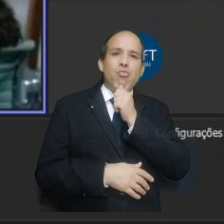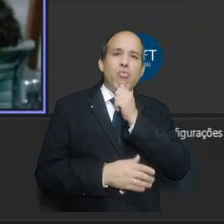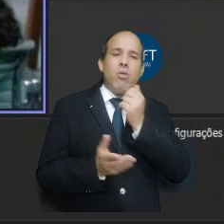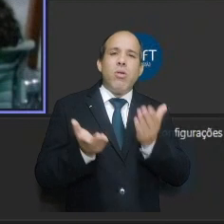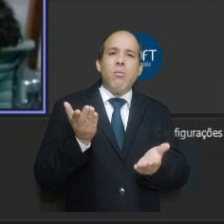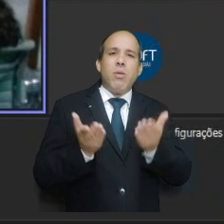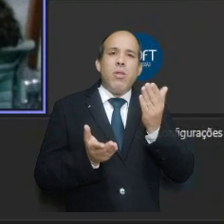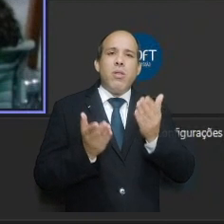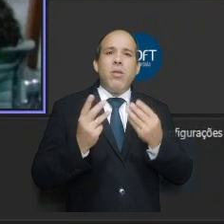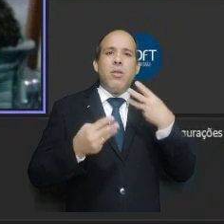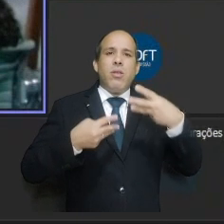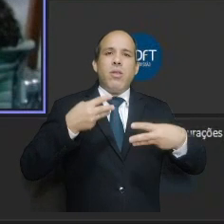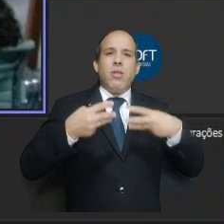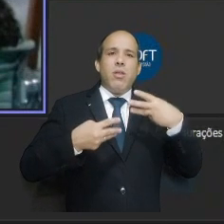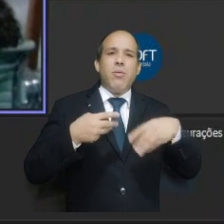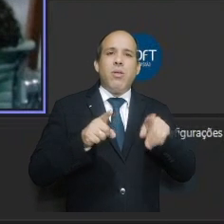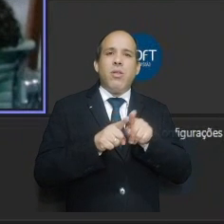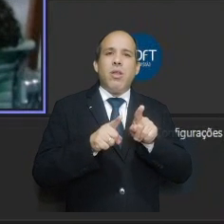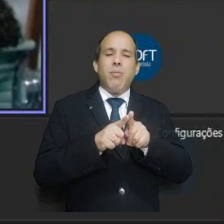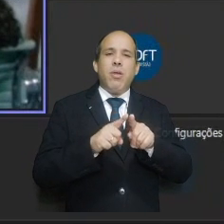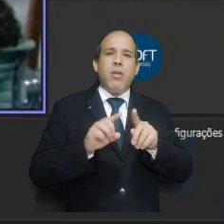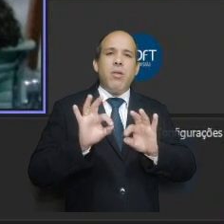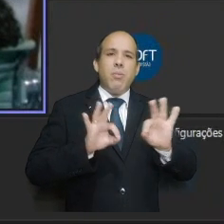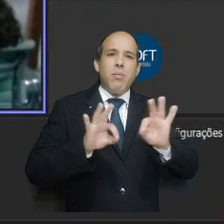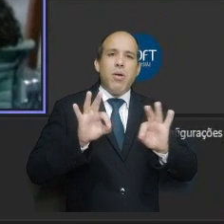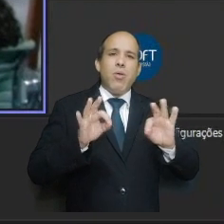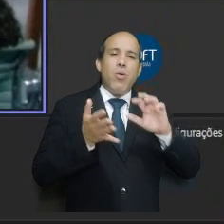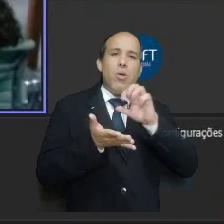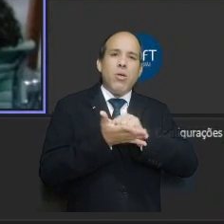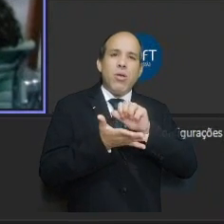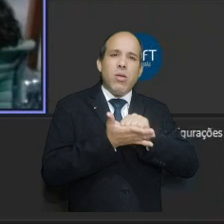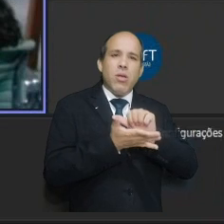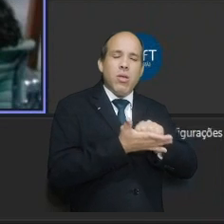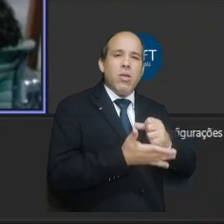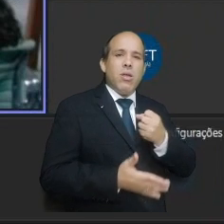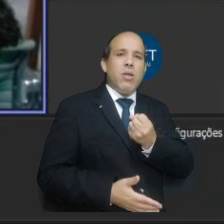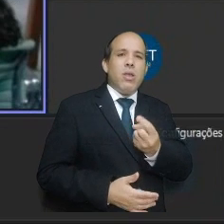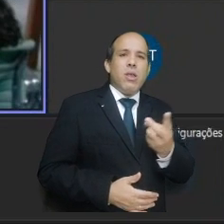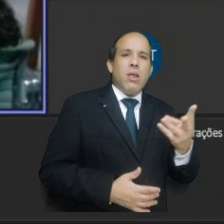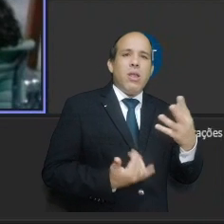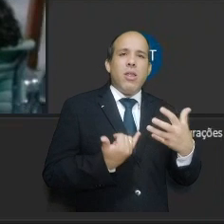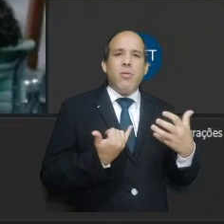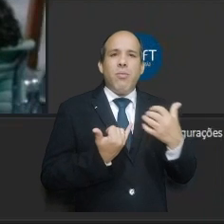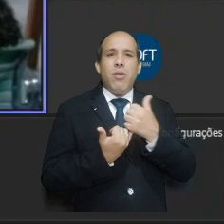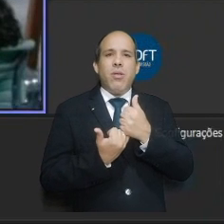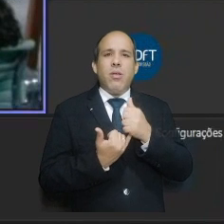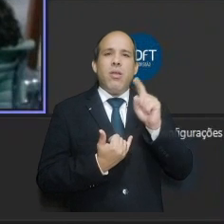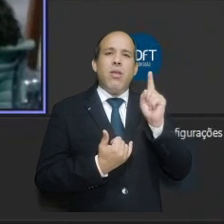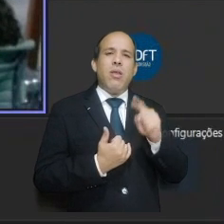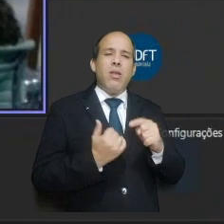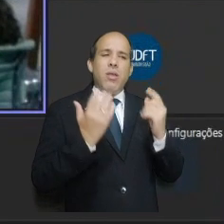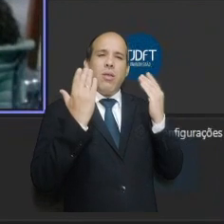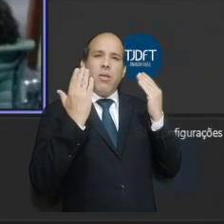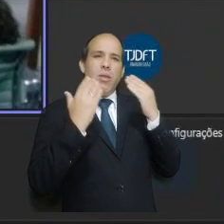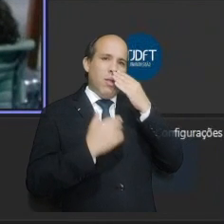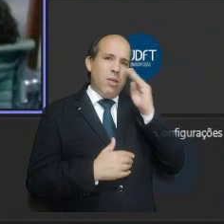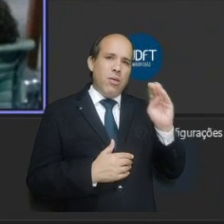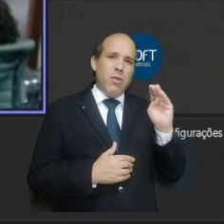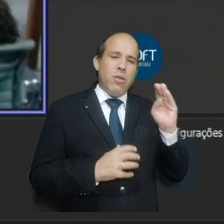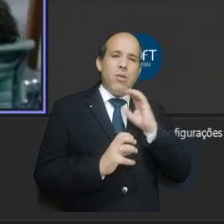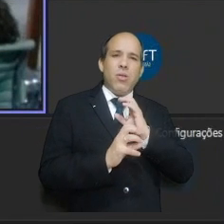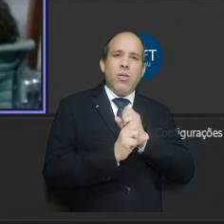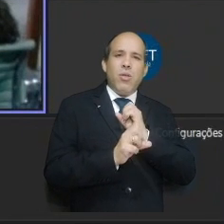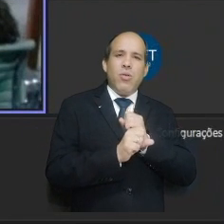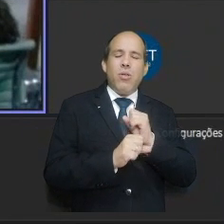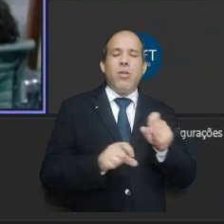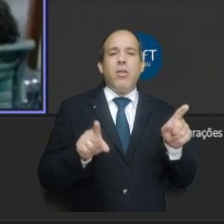admitiu não ter realizado os balancetes trimestrais, tampouco o inventário dos bens, o que por si só, já possibilitaria